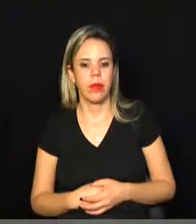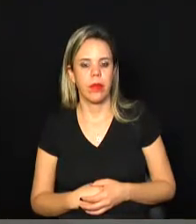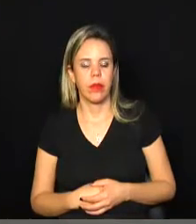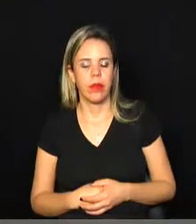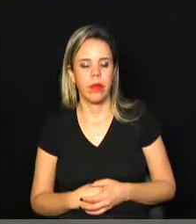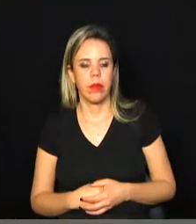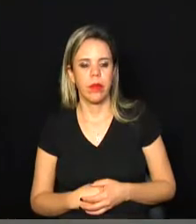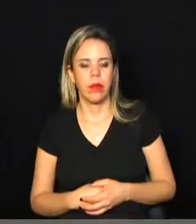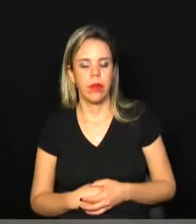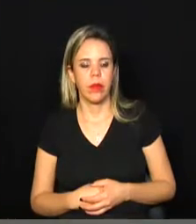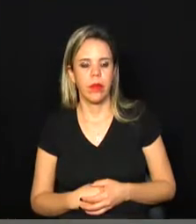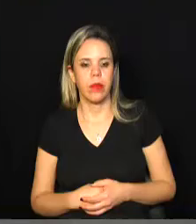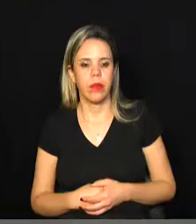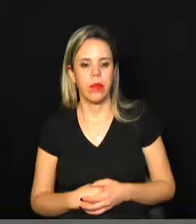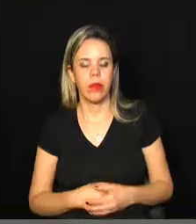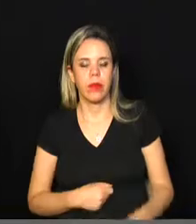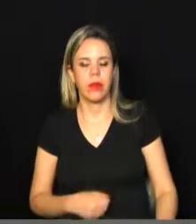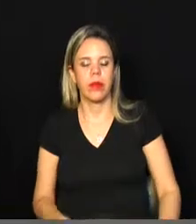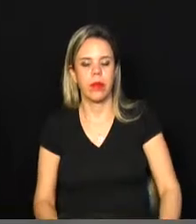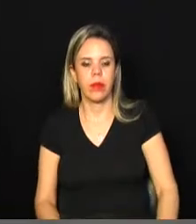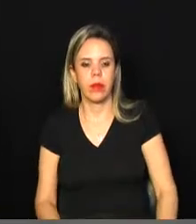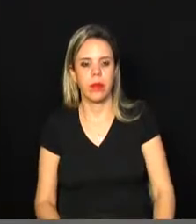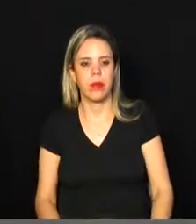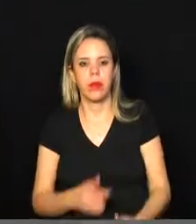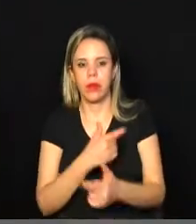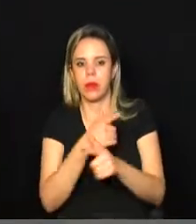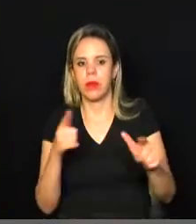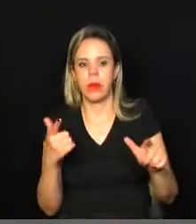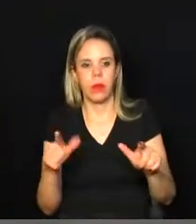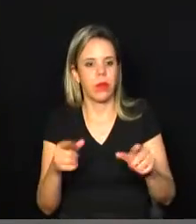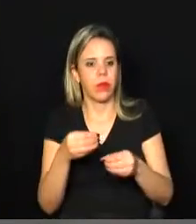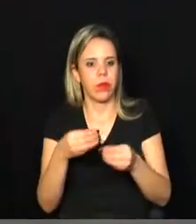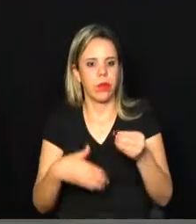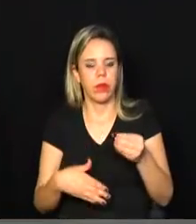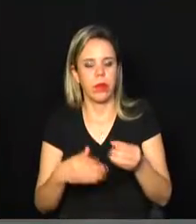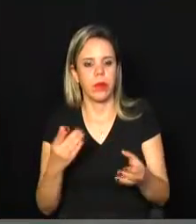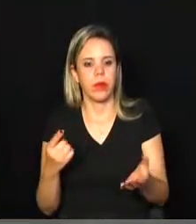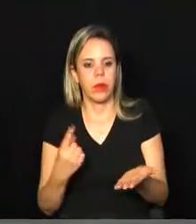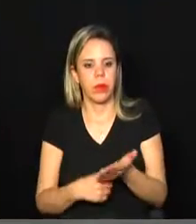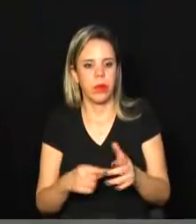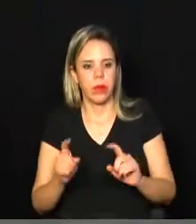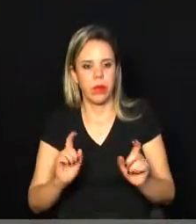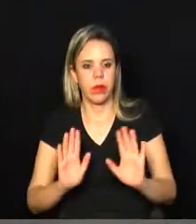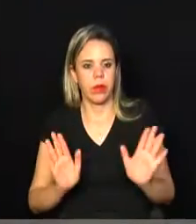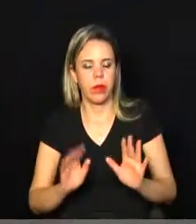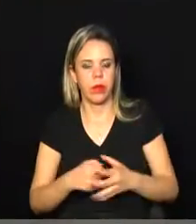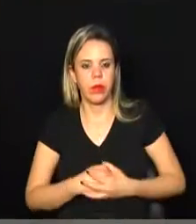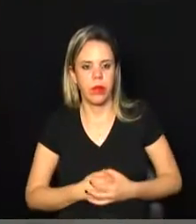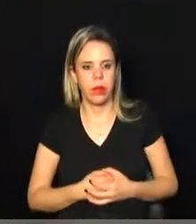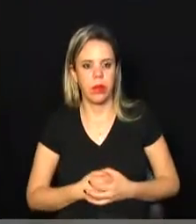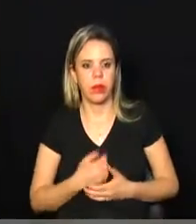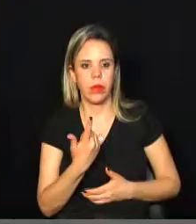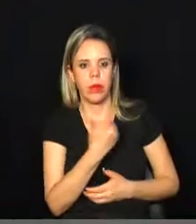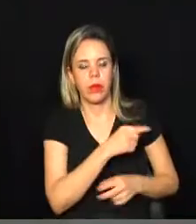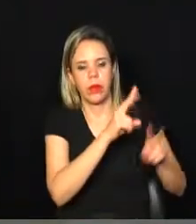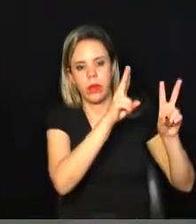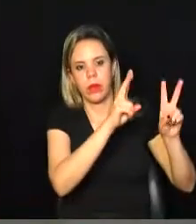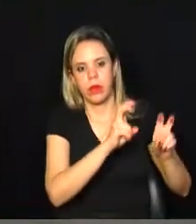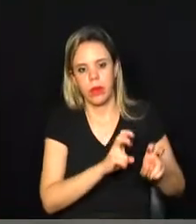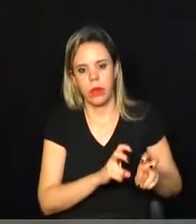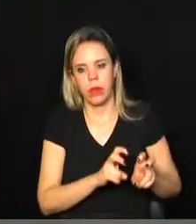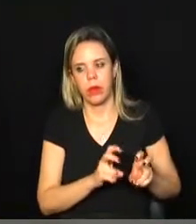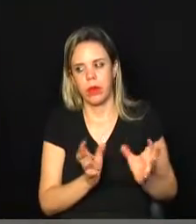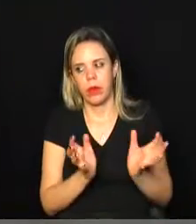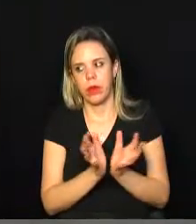e como não há nenhuma outra pauta agendada para reunião outros assuntos e